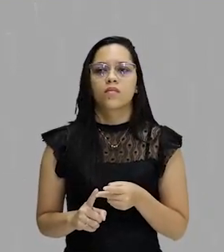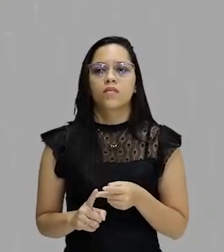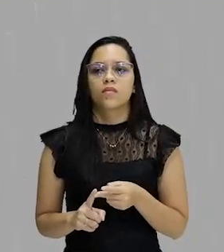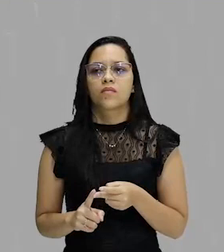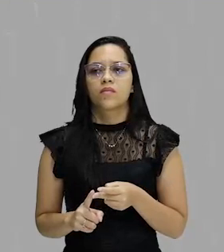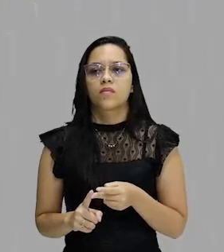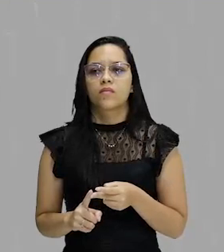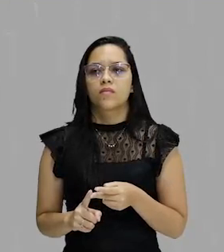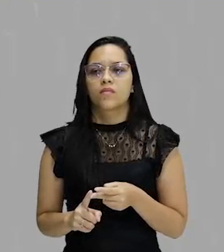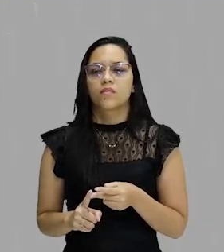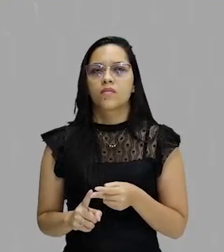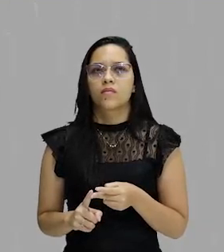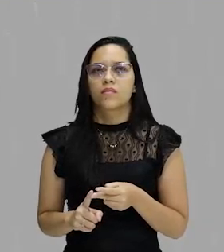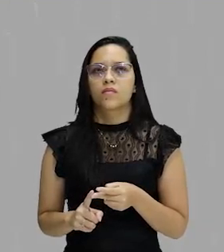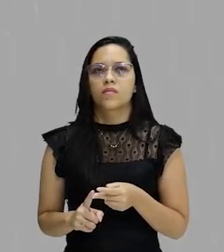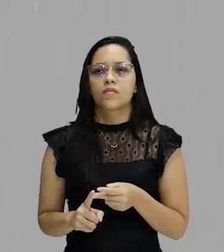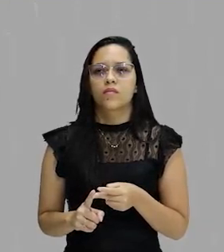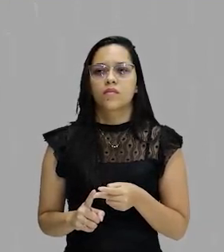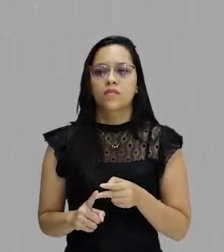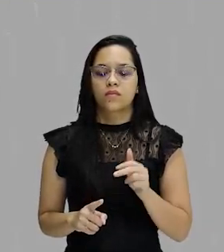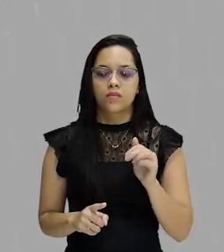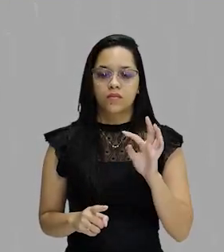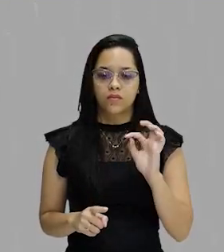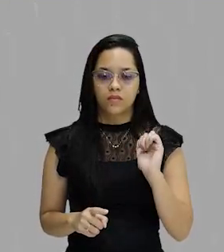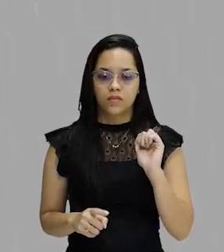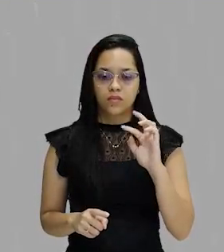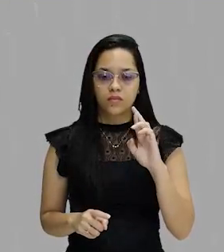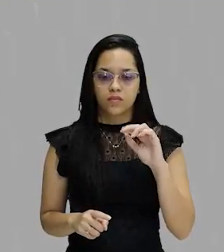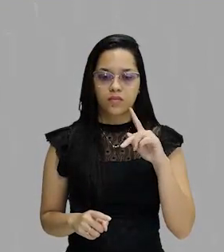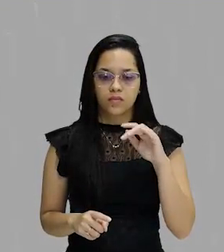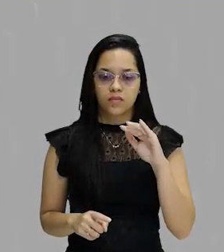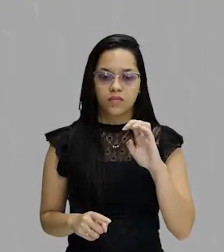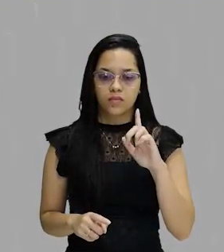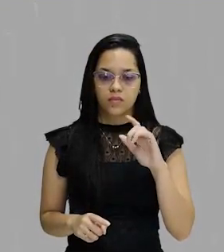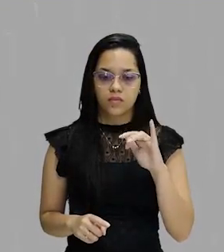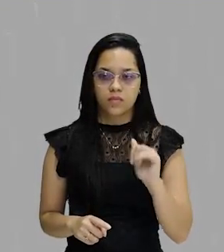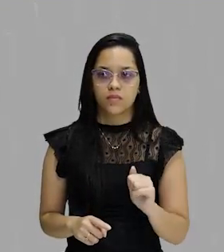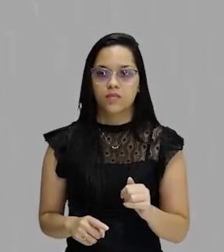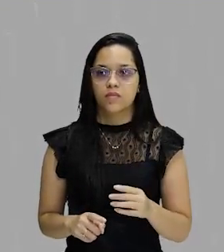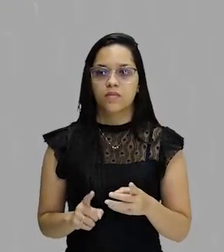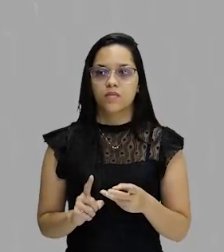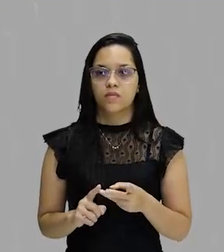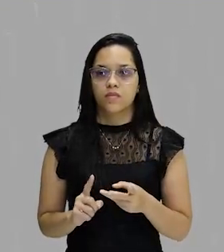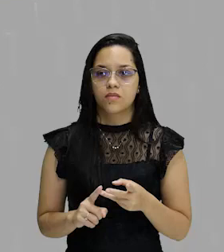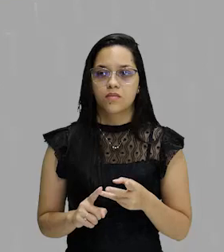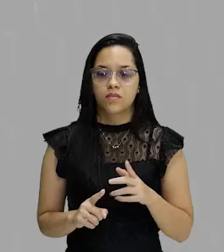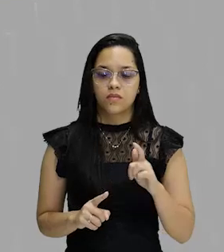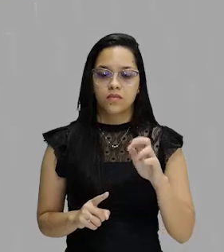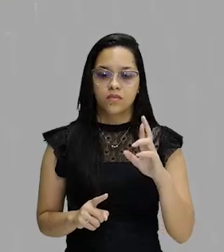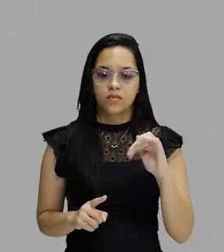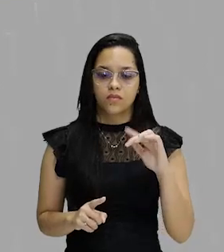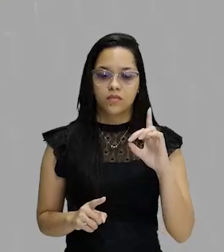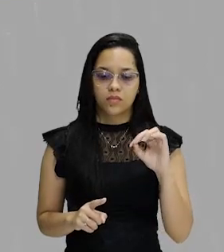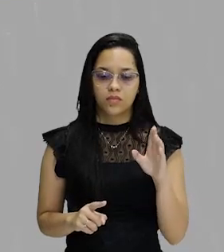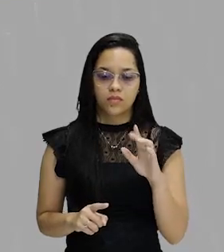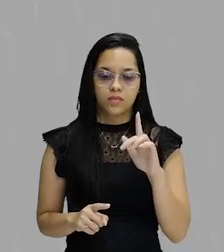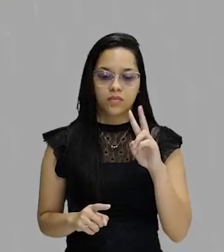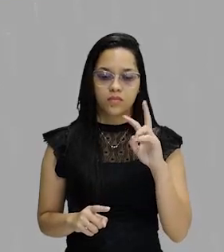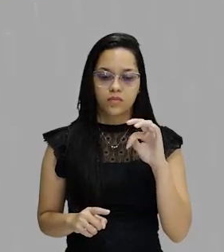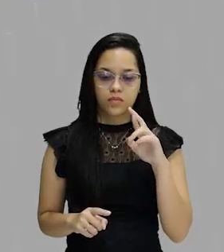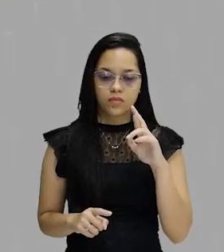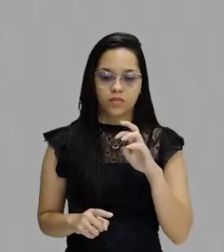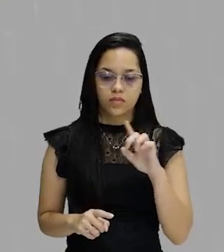também a Tropicália, né? Nós temos o Geraldo Vandré, e